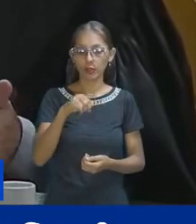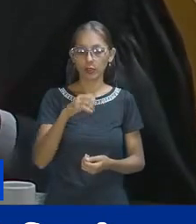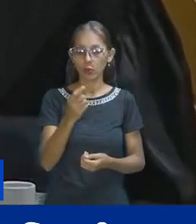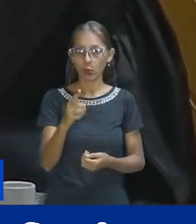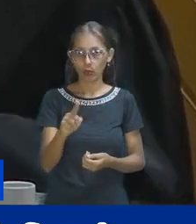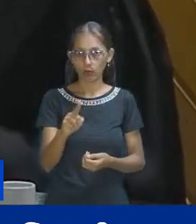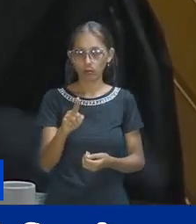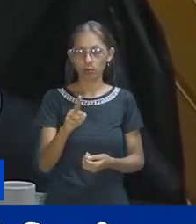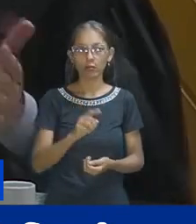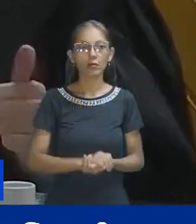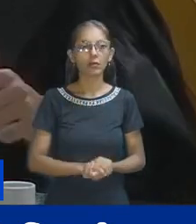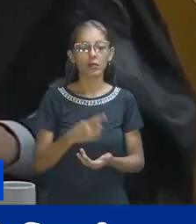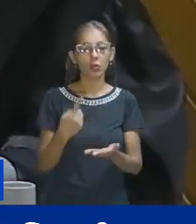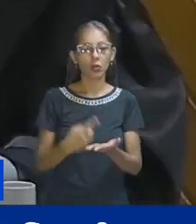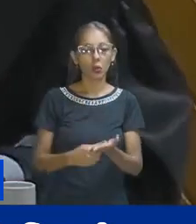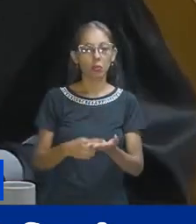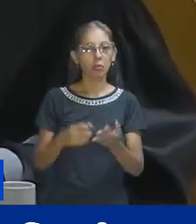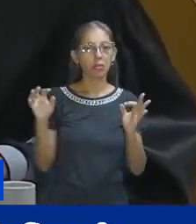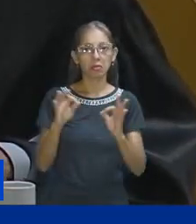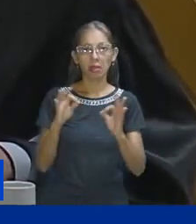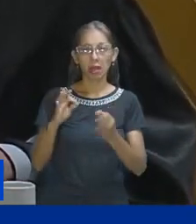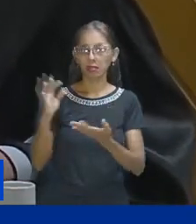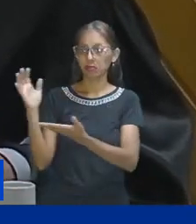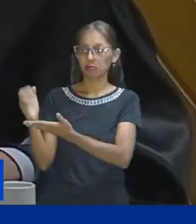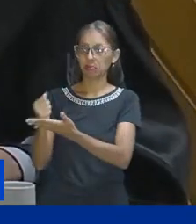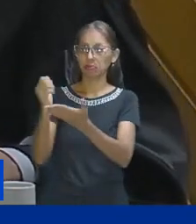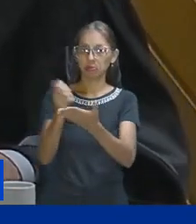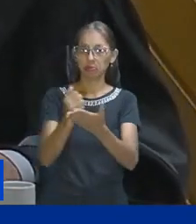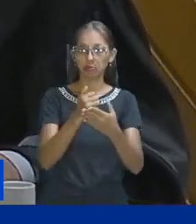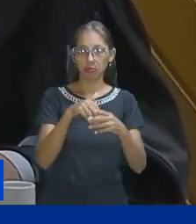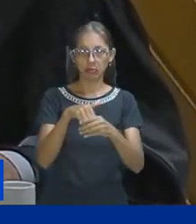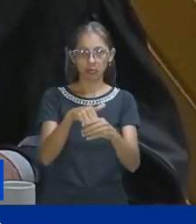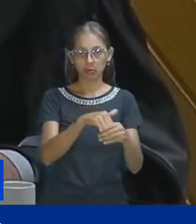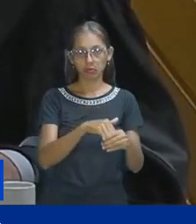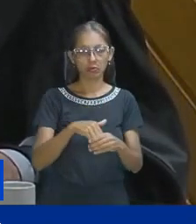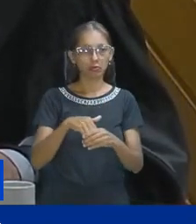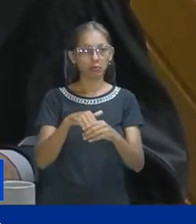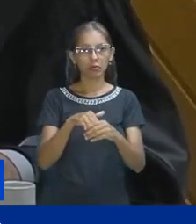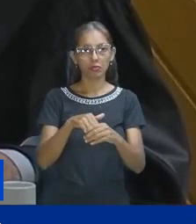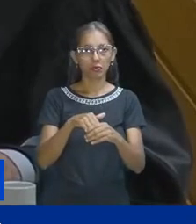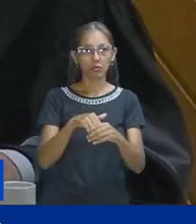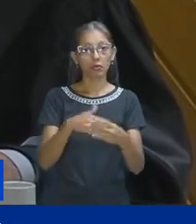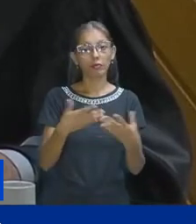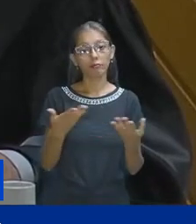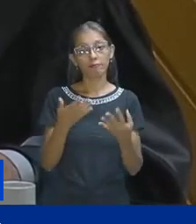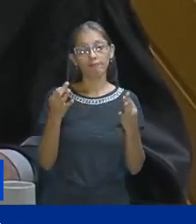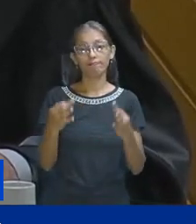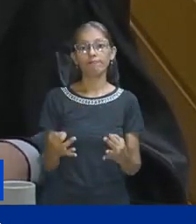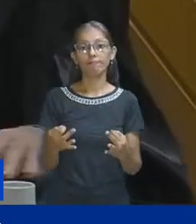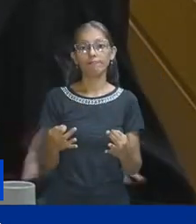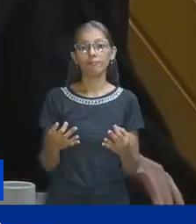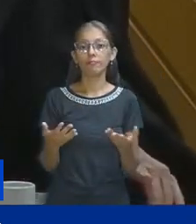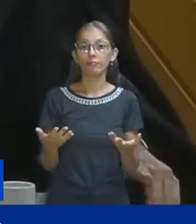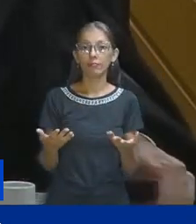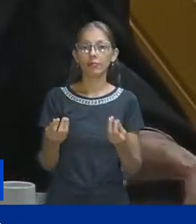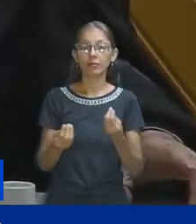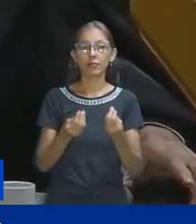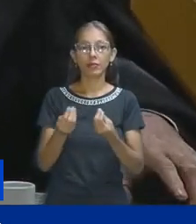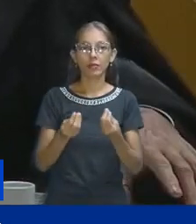transporte irregular de eleitores, e assim está afirmado, nós temos, então, já um vazio